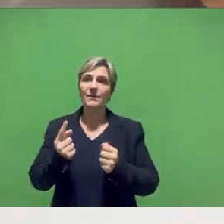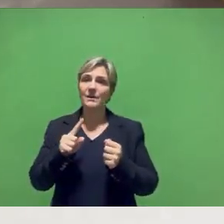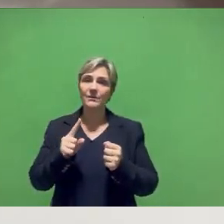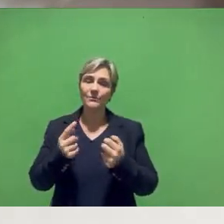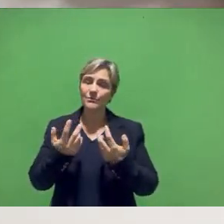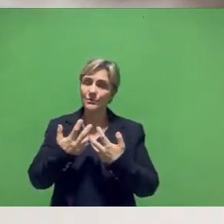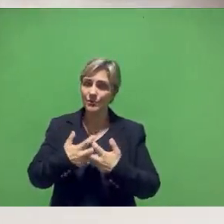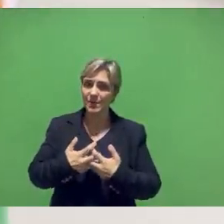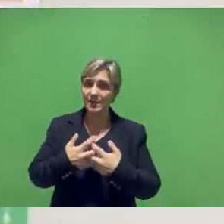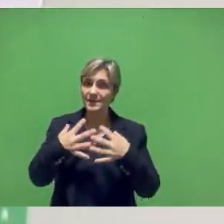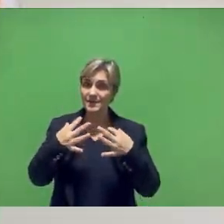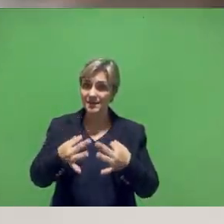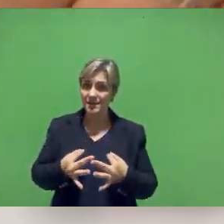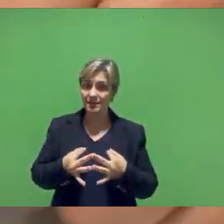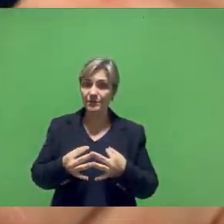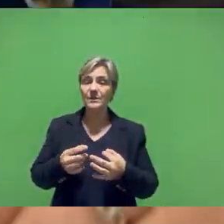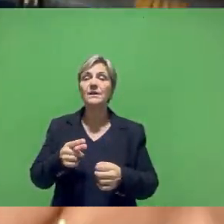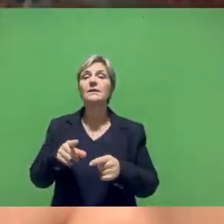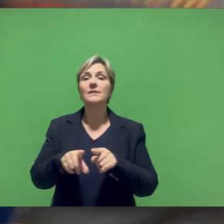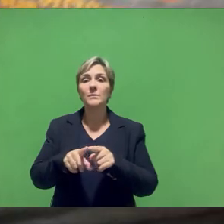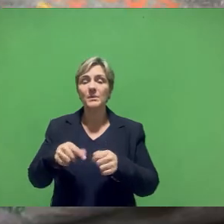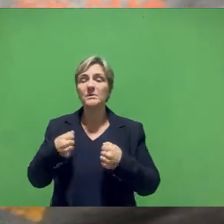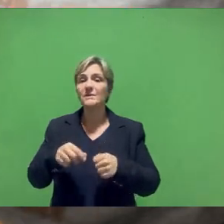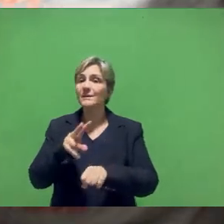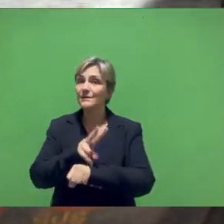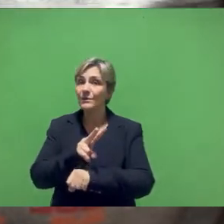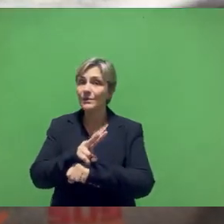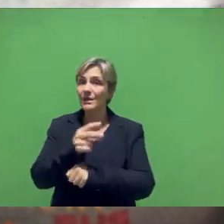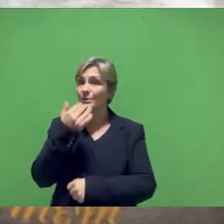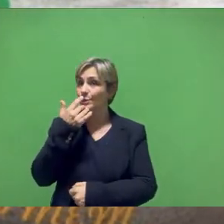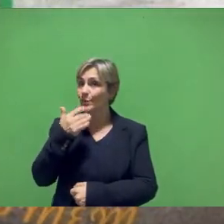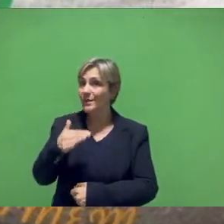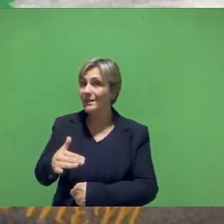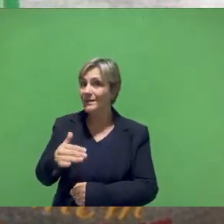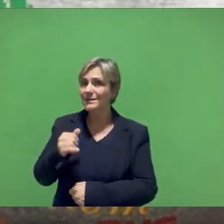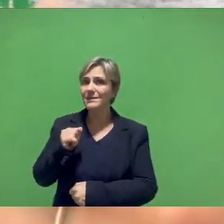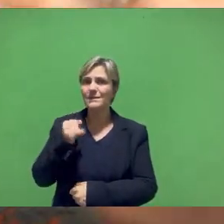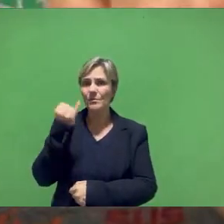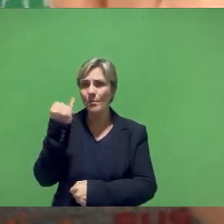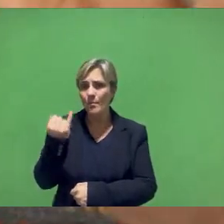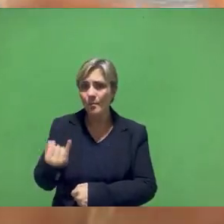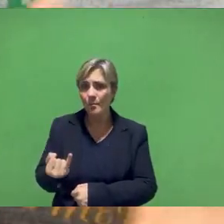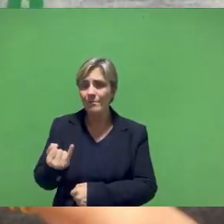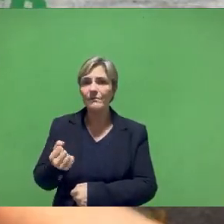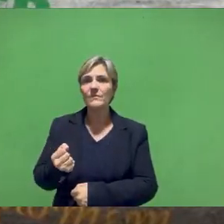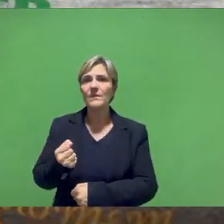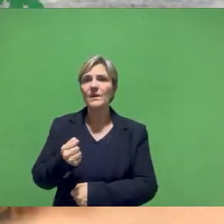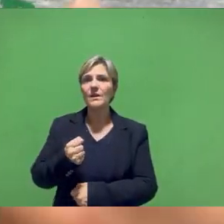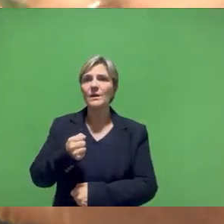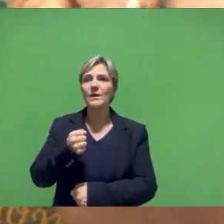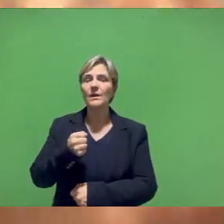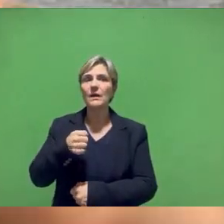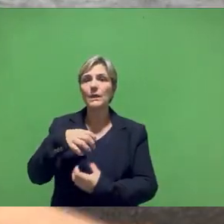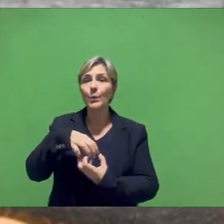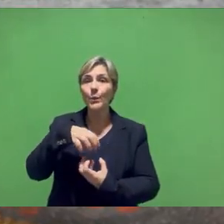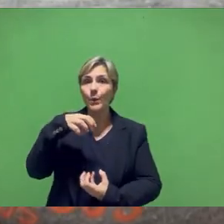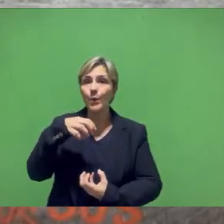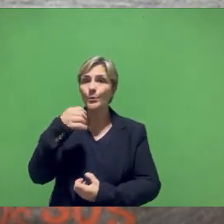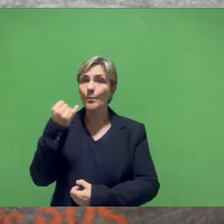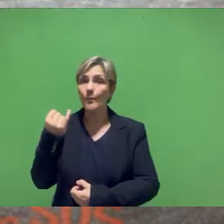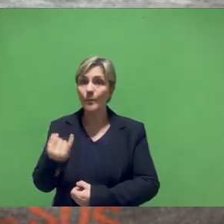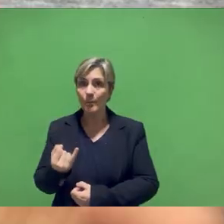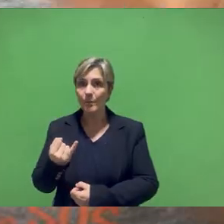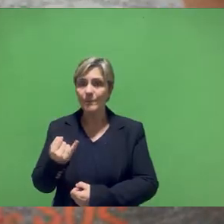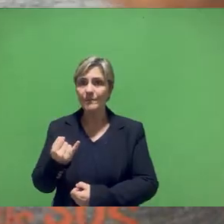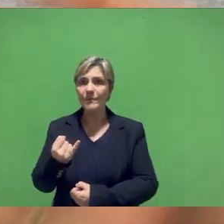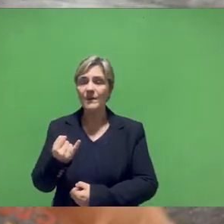como deveria ser. Também tem que ter cuidado com crianças magrinhas, idosos magrinhos, pessoas muito magras